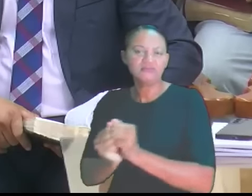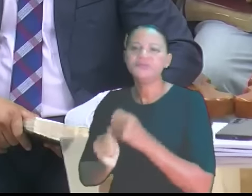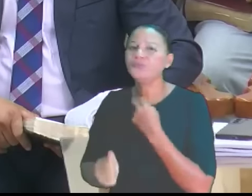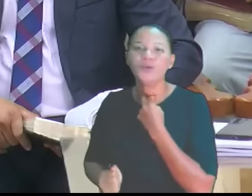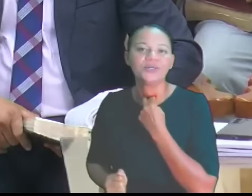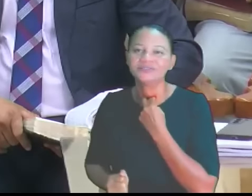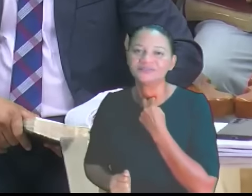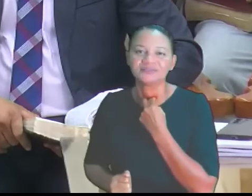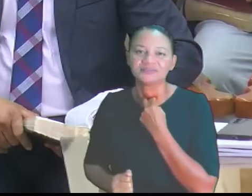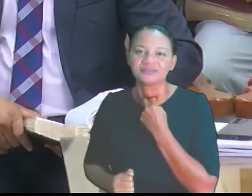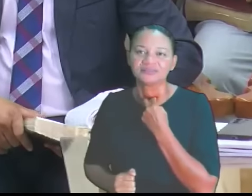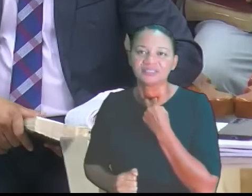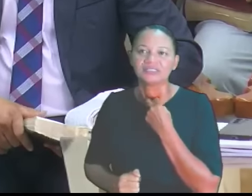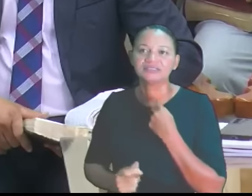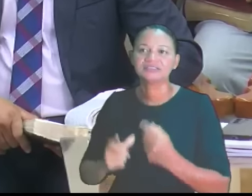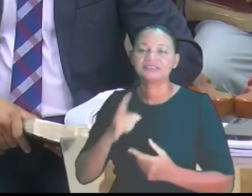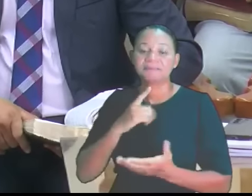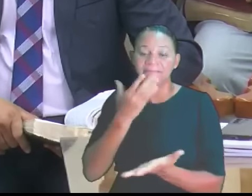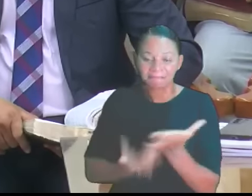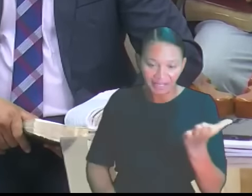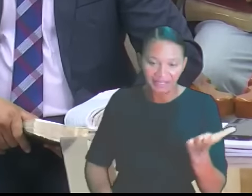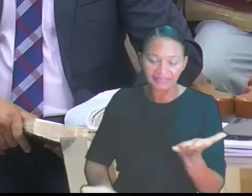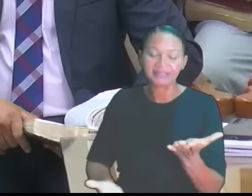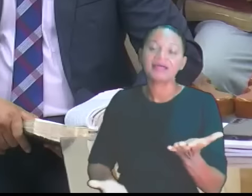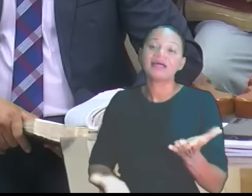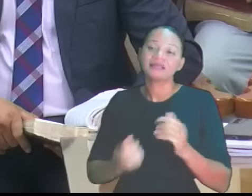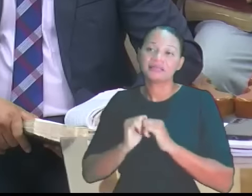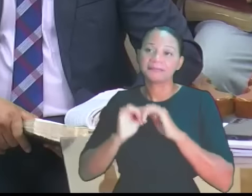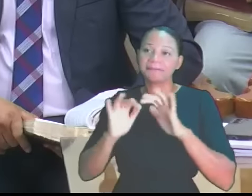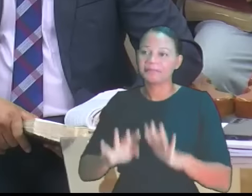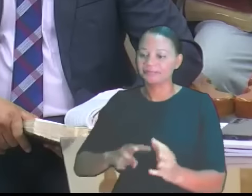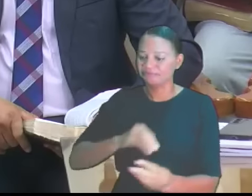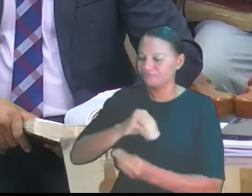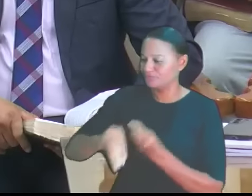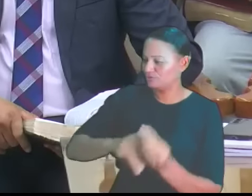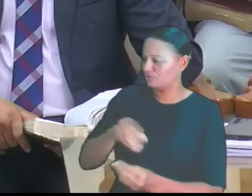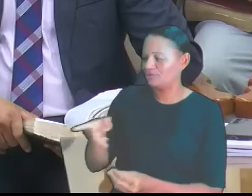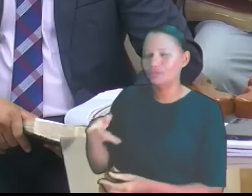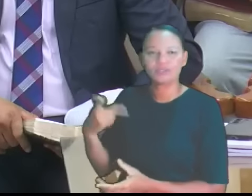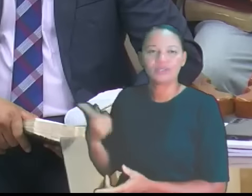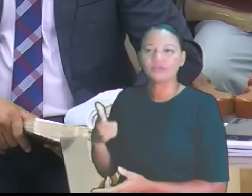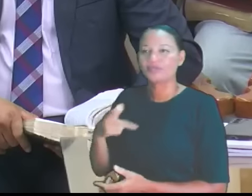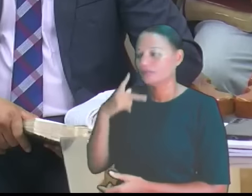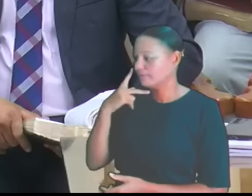Sabe por que tem muita gente que perde a bênção? Porque mistura com quem não tem promessa de Deus.